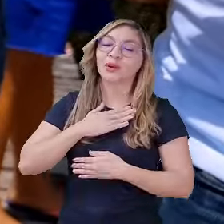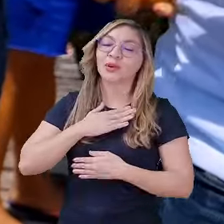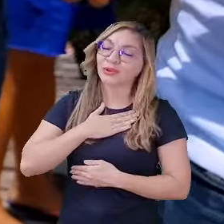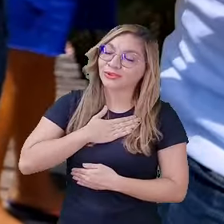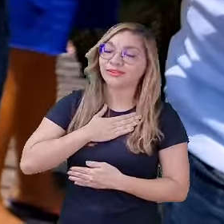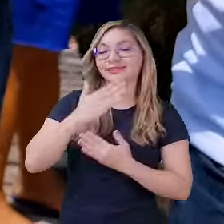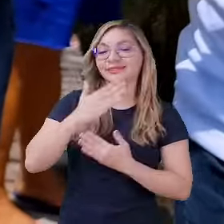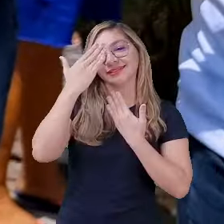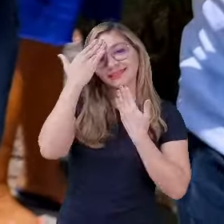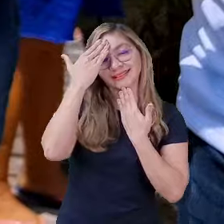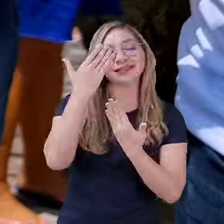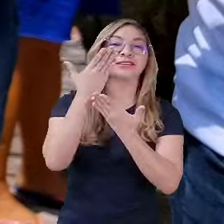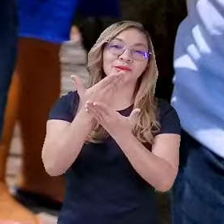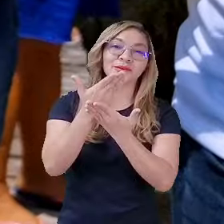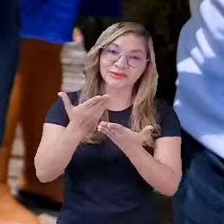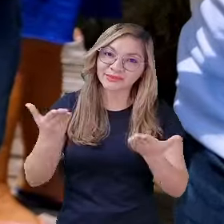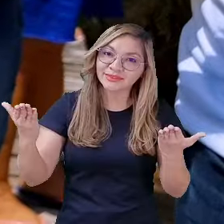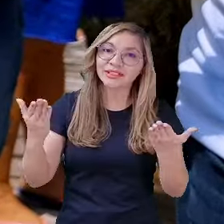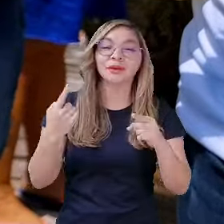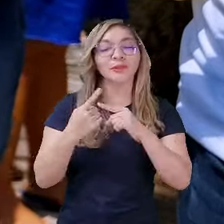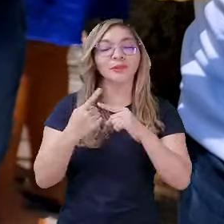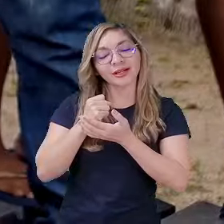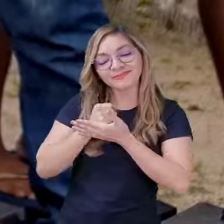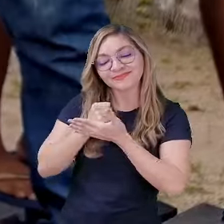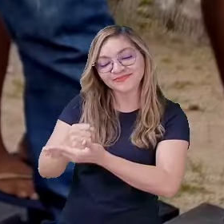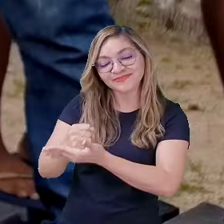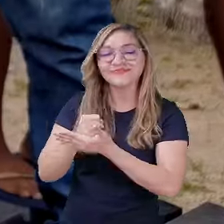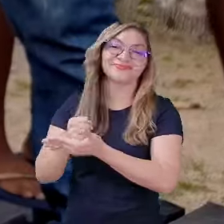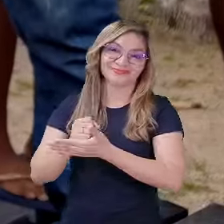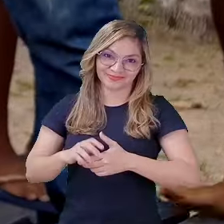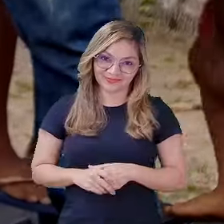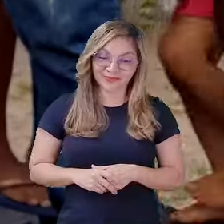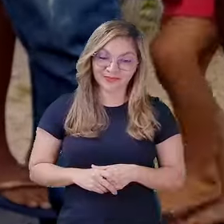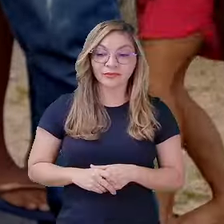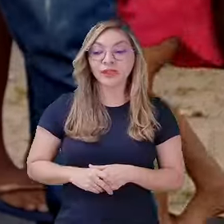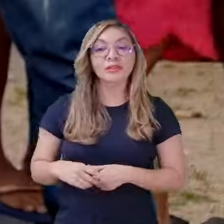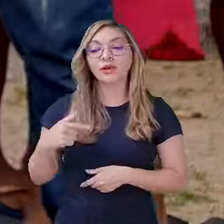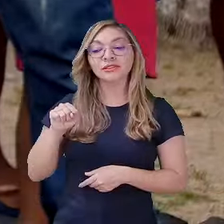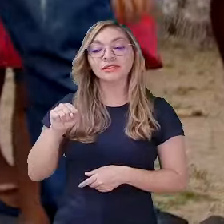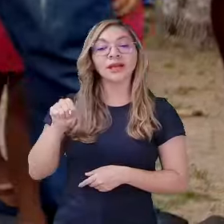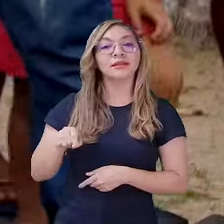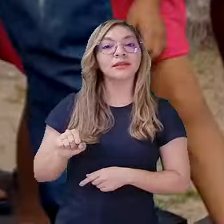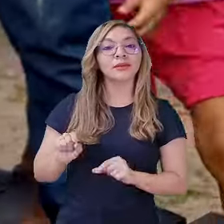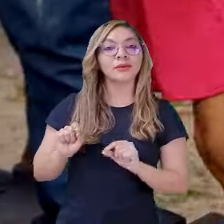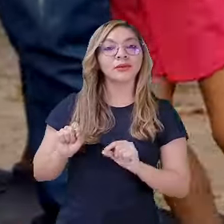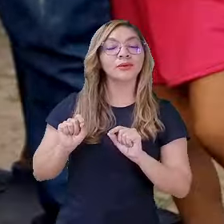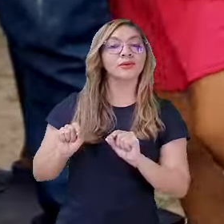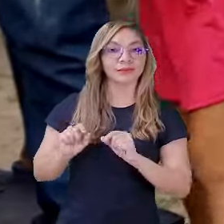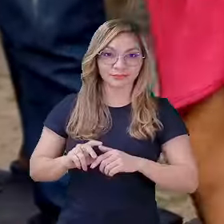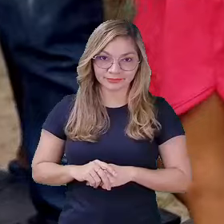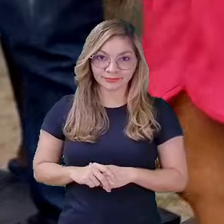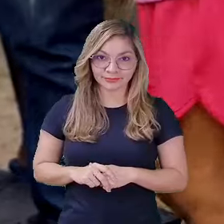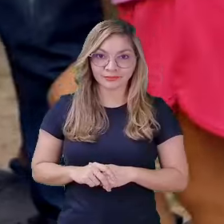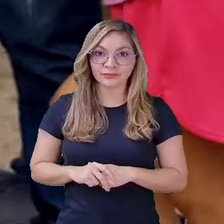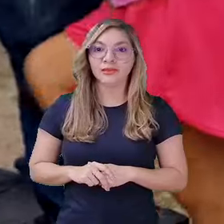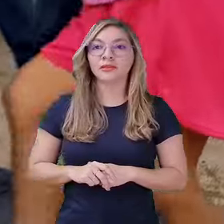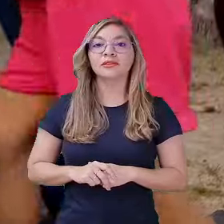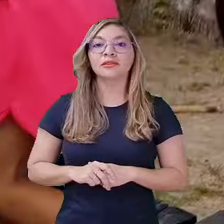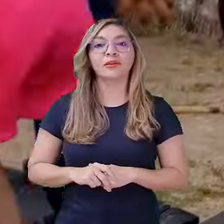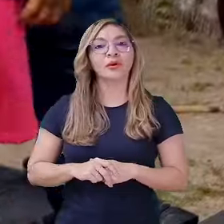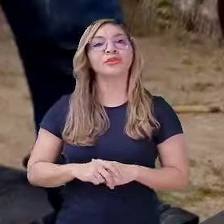agradeço muito vocês, que vocês deram um apoio para nós aqui. Nós estamos aqui exatamente nesse momento, porque nós temos um convênio com a